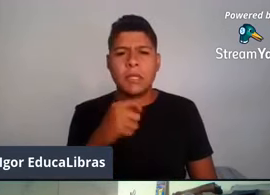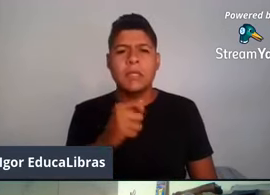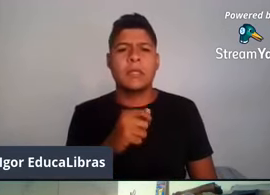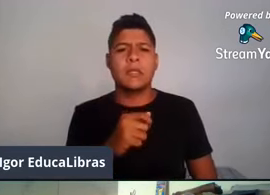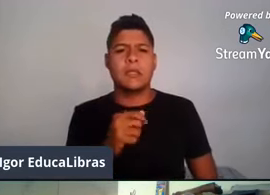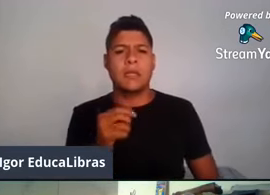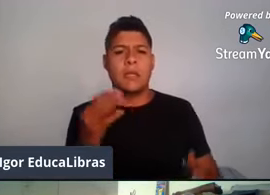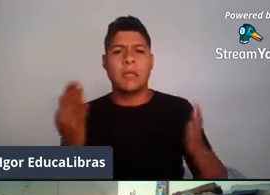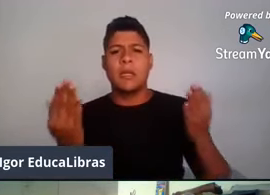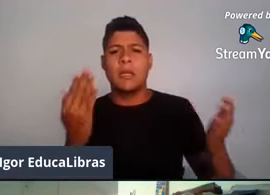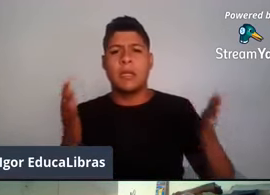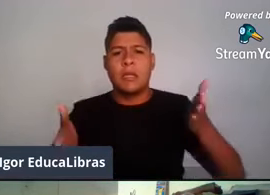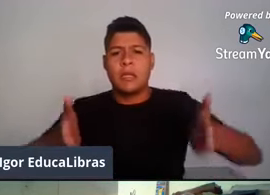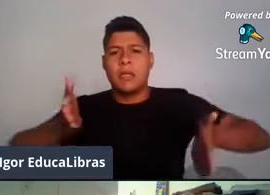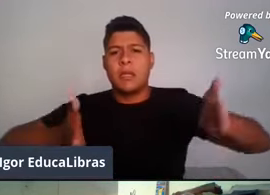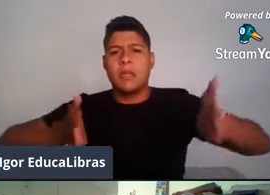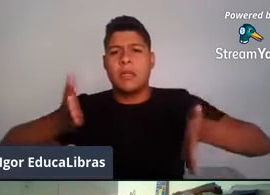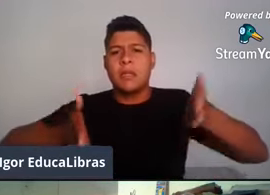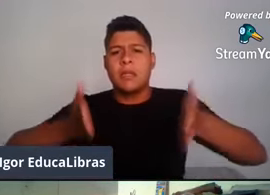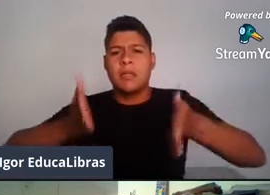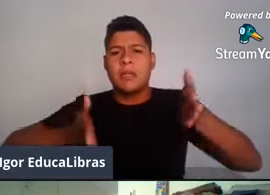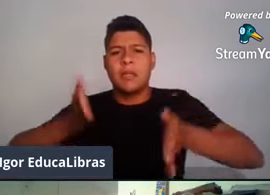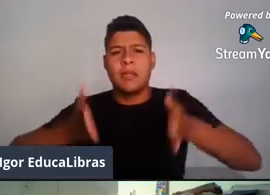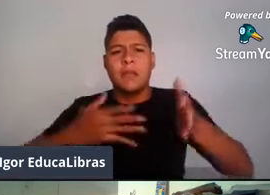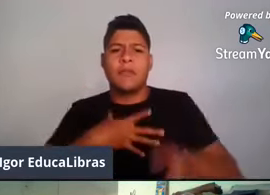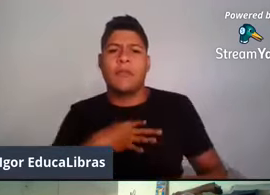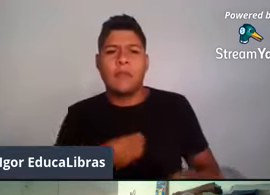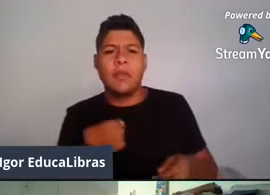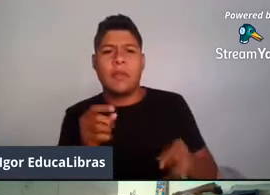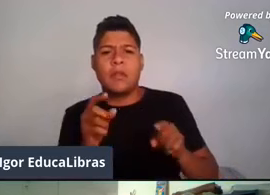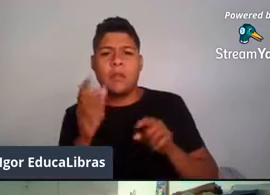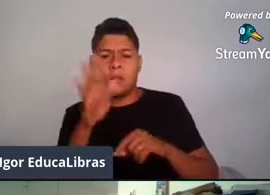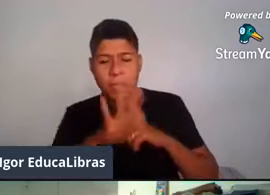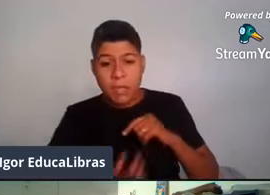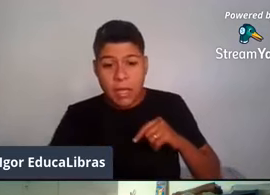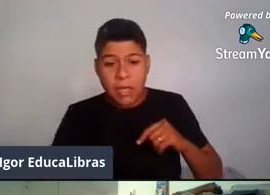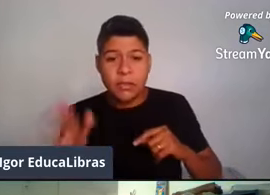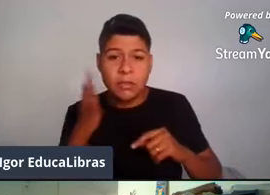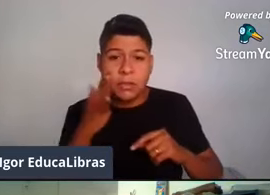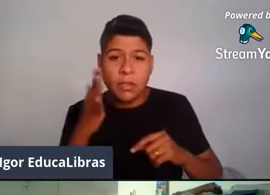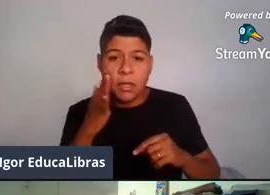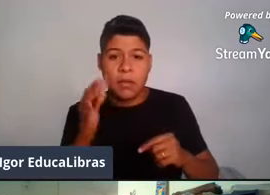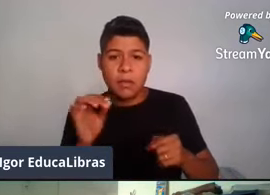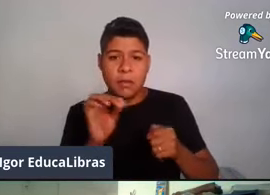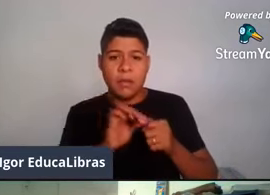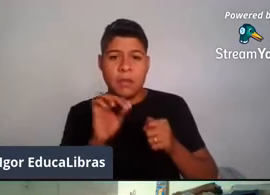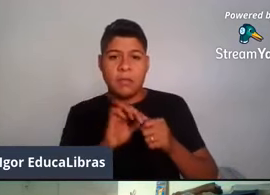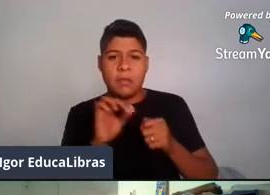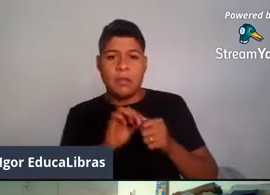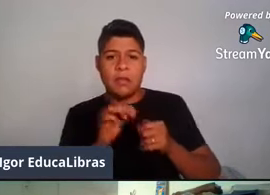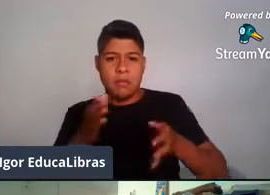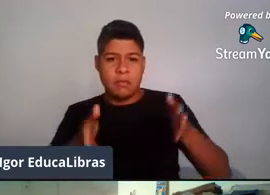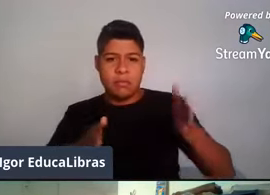Que é pequeno. Então, se ela não tiver... que ela está fazendo audiências virtuais, se ela não tiver